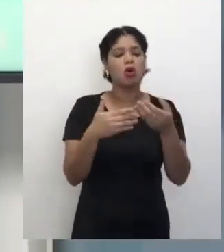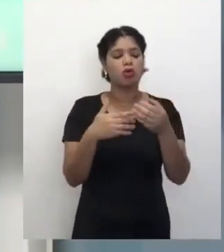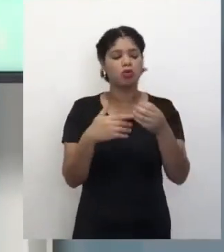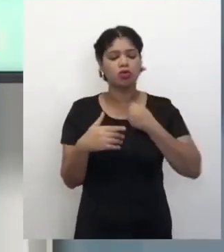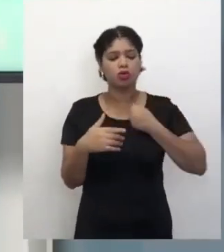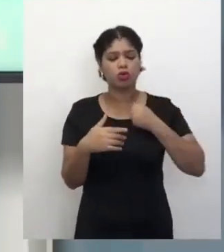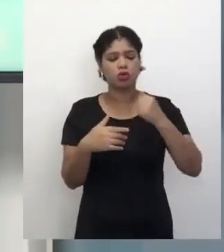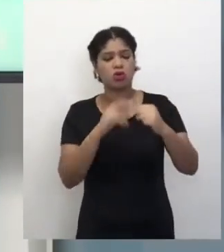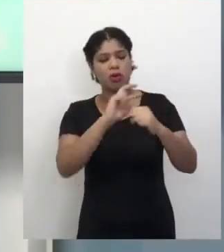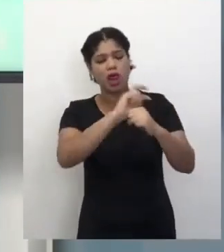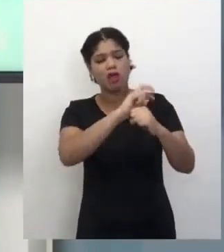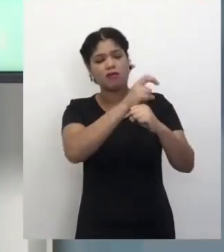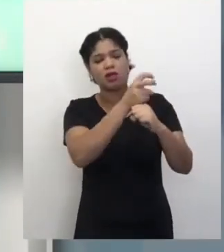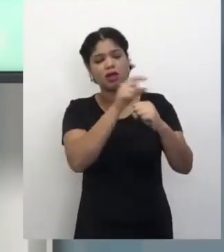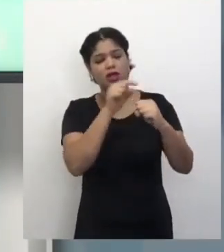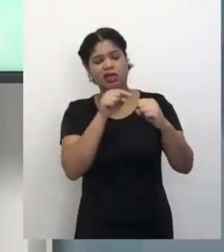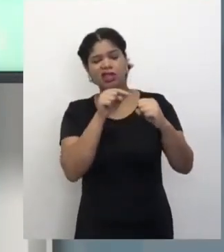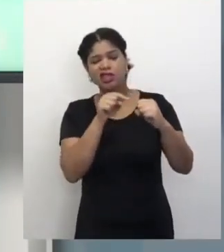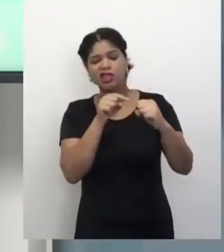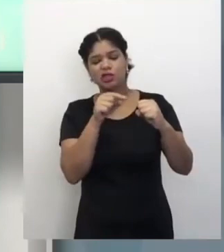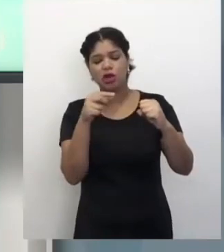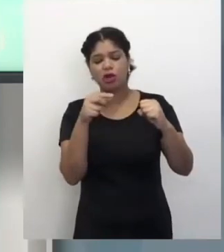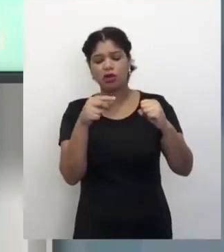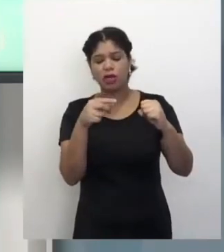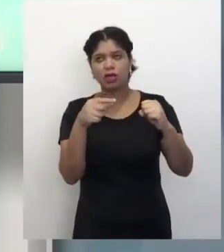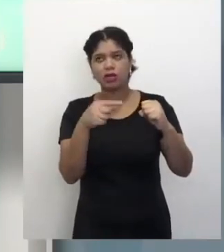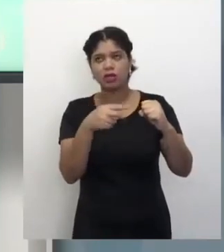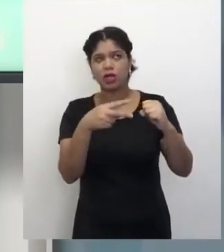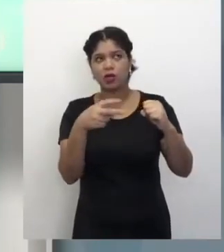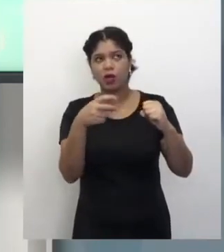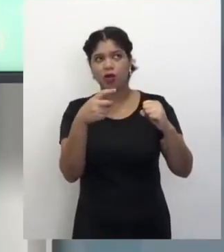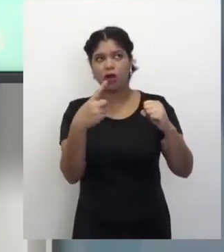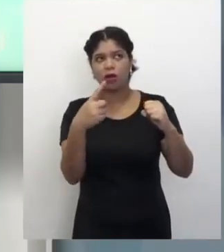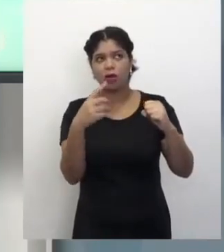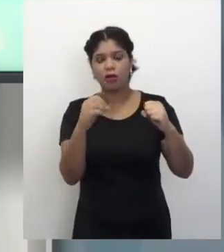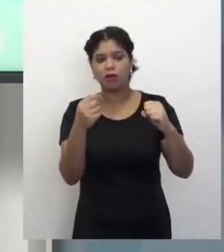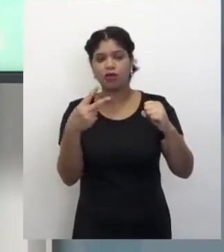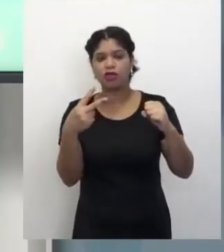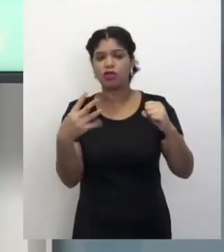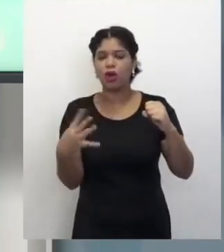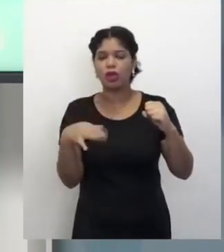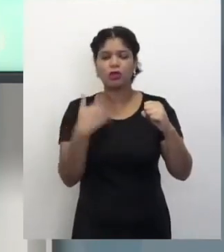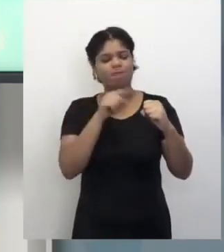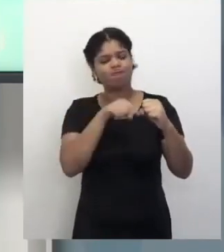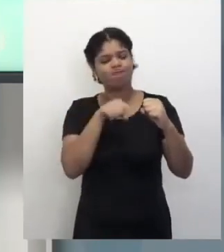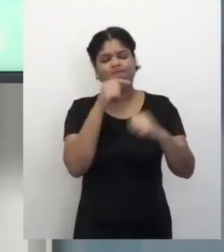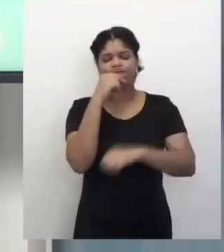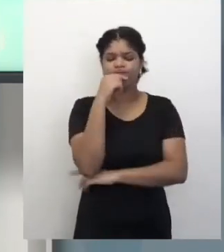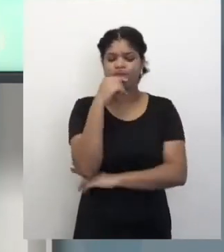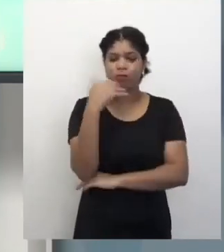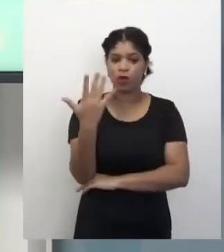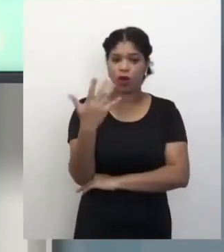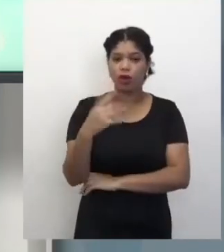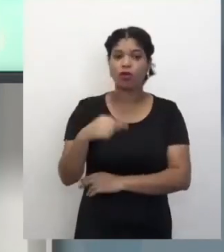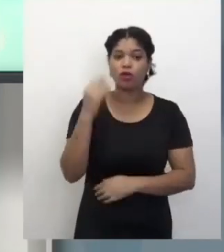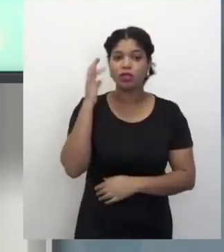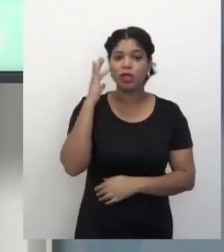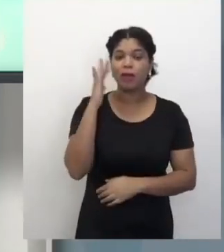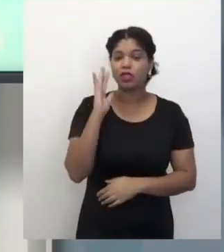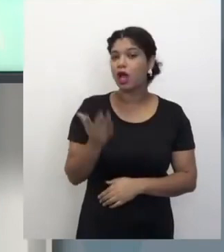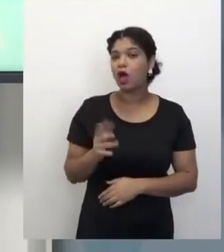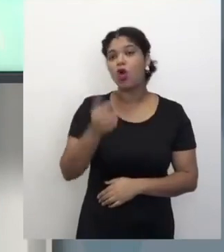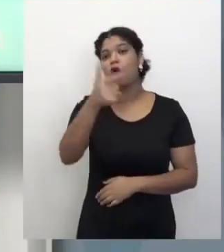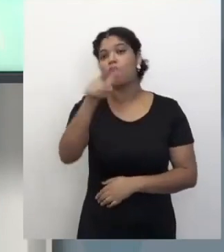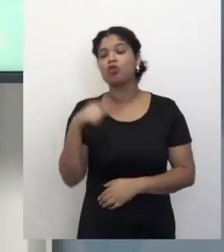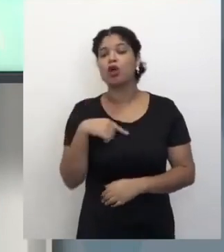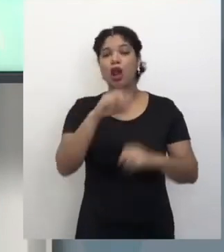Não é assim que a gente pergunta? Qual é o número que é elevado ao quadrado se for raiz quadrada? Qual é o número que é elevado ao cubo se